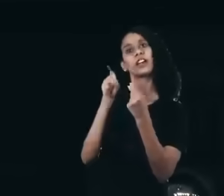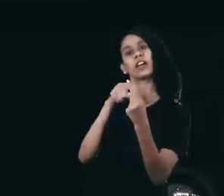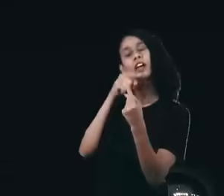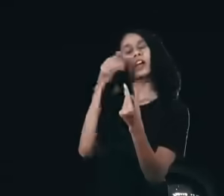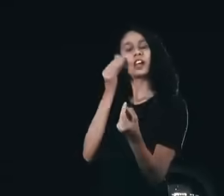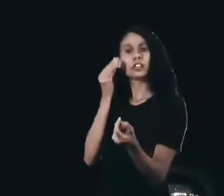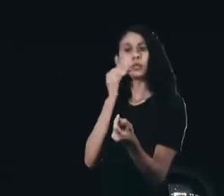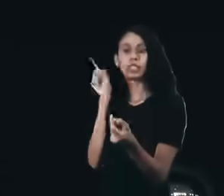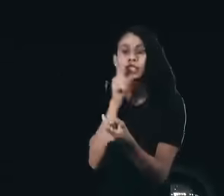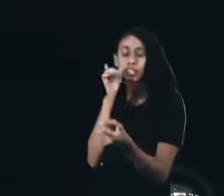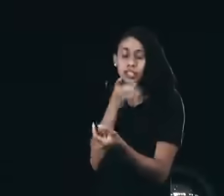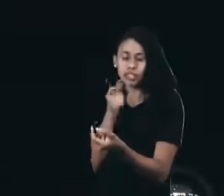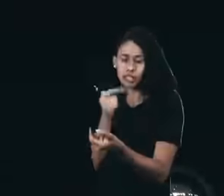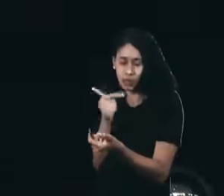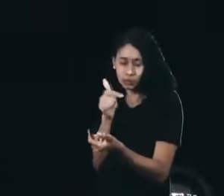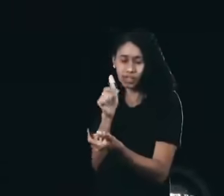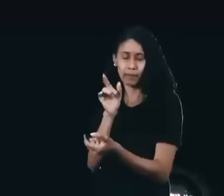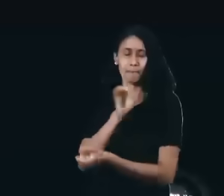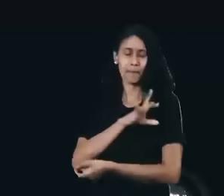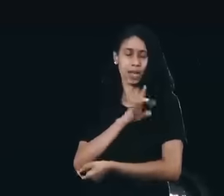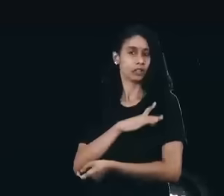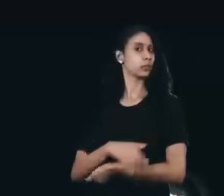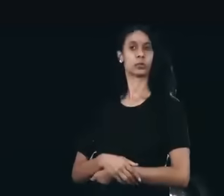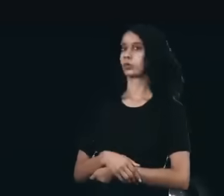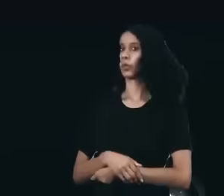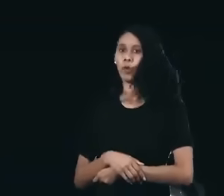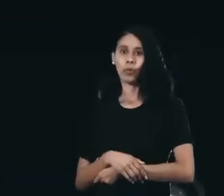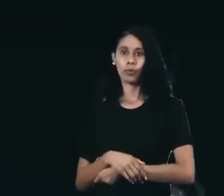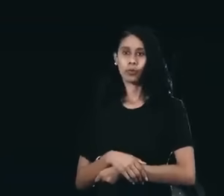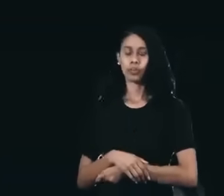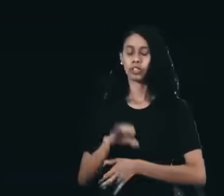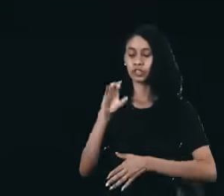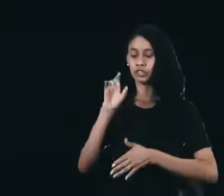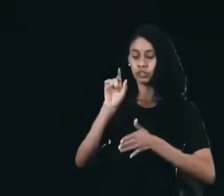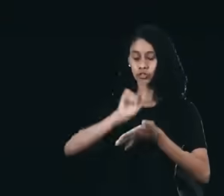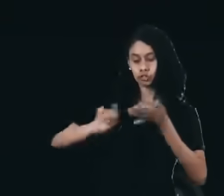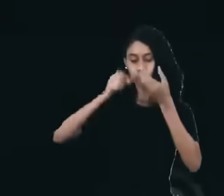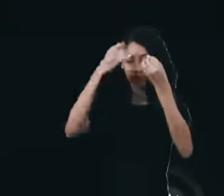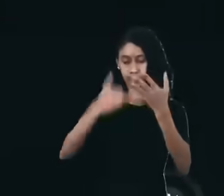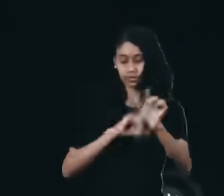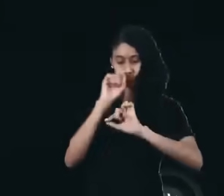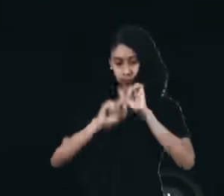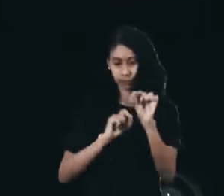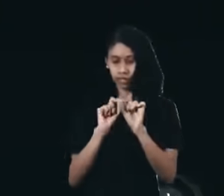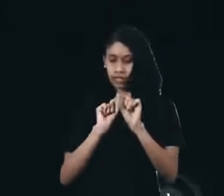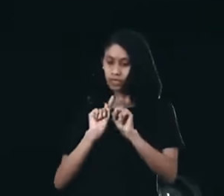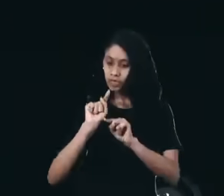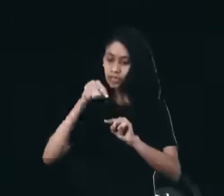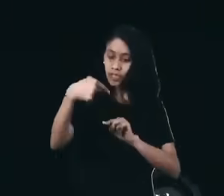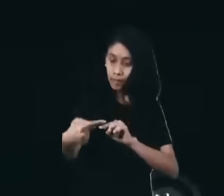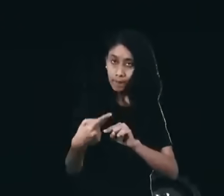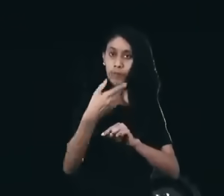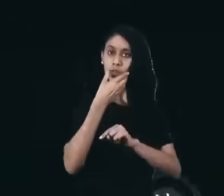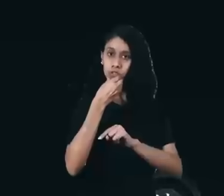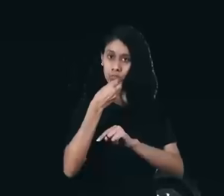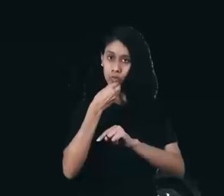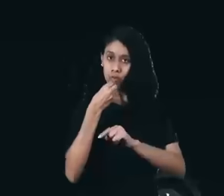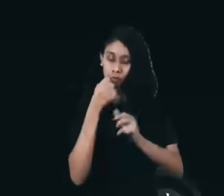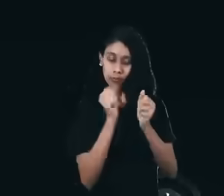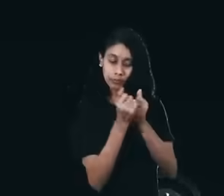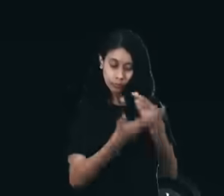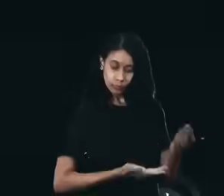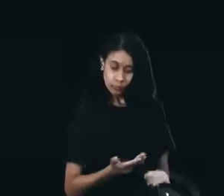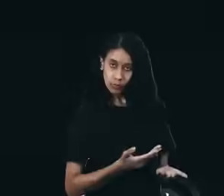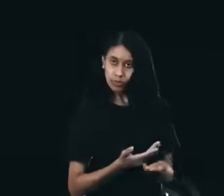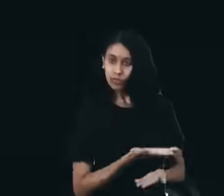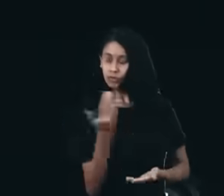medo. Gênesis 24, do 54 ao 67, diz assim, depois ele e os homens que o acompanhavam comeram e